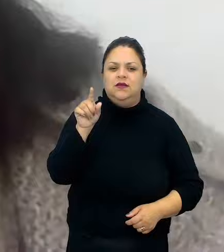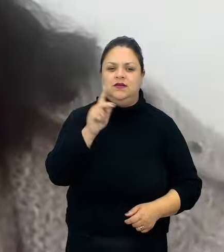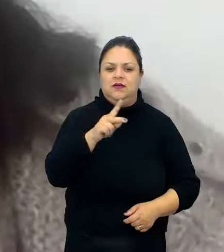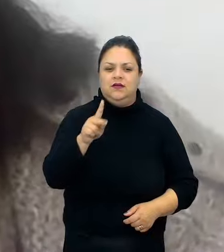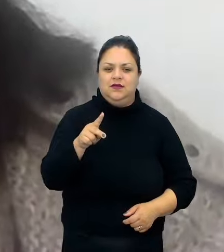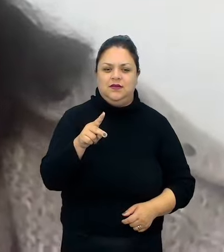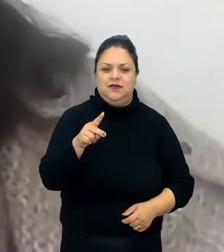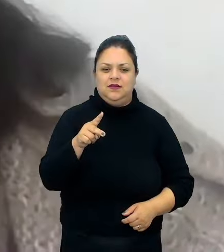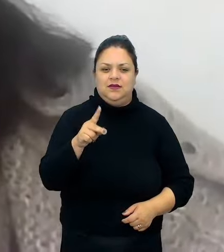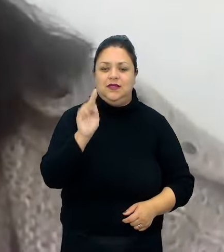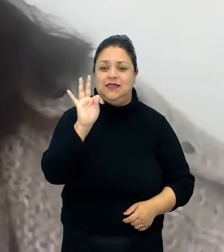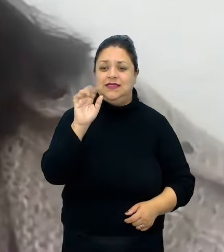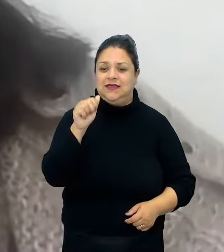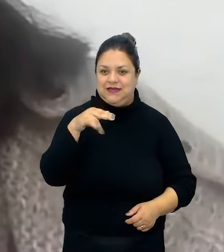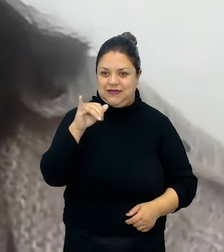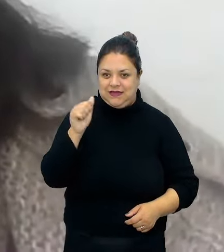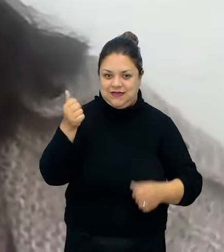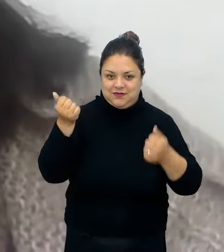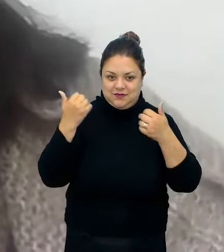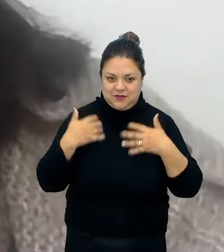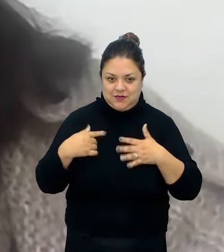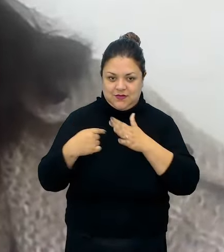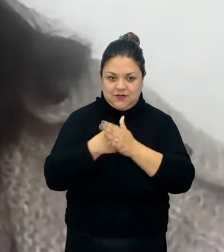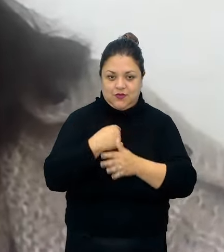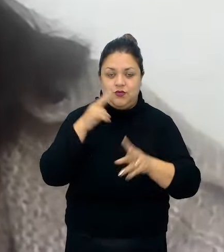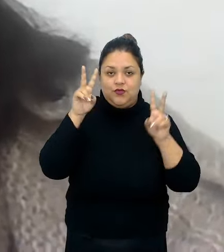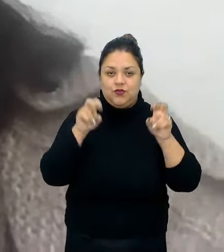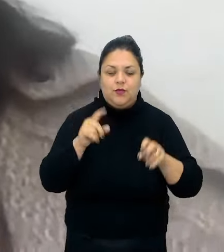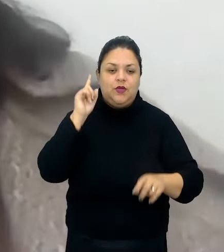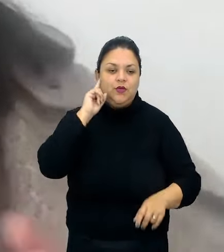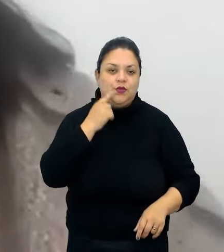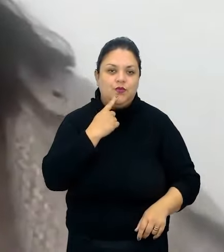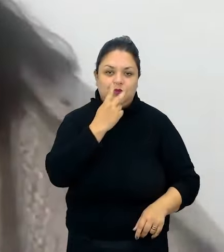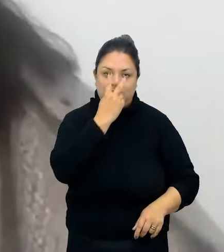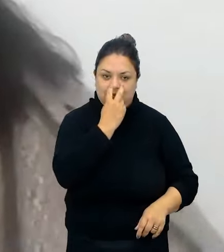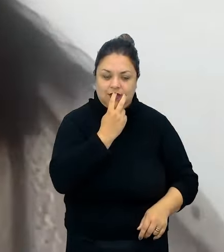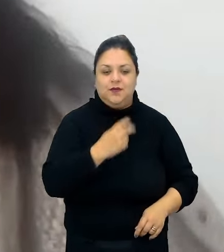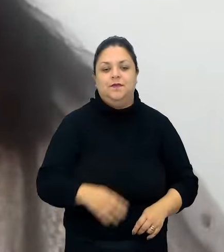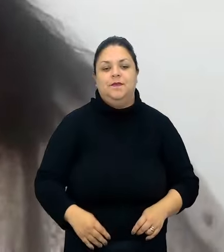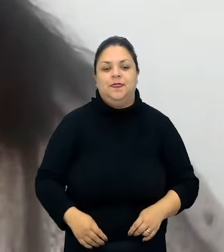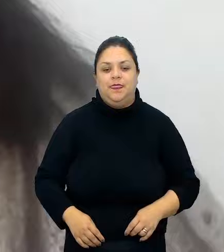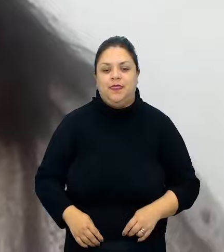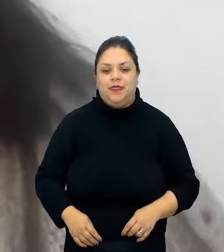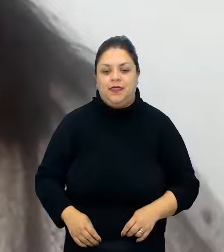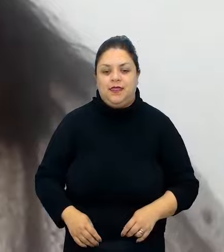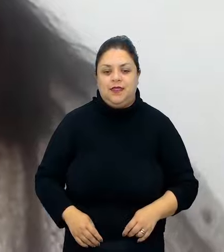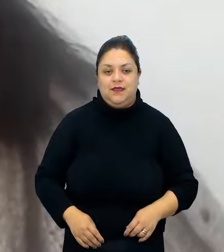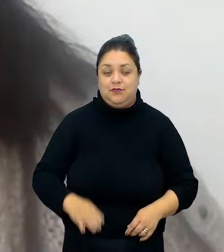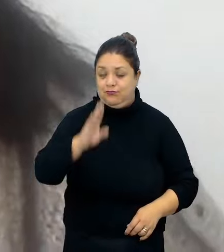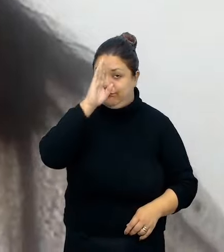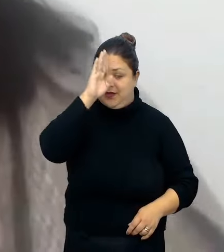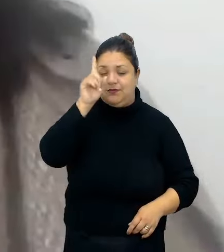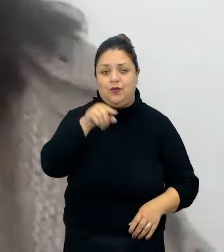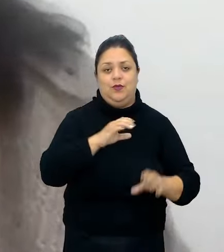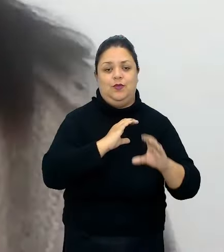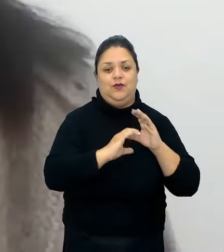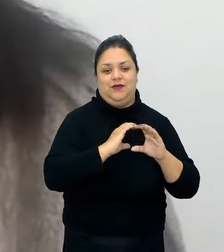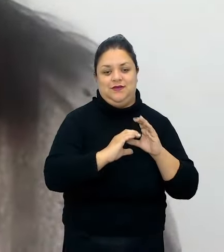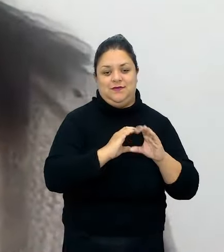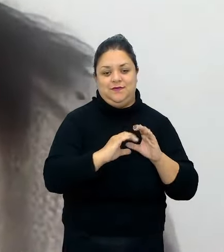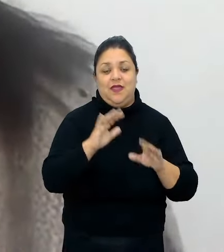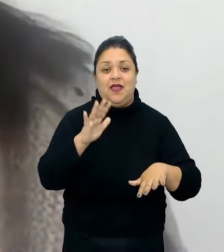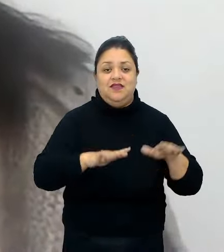minha amiga Tânia passou, né, que na questão da deficiência auditiva, é principalmente na comunicação. Então, às vezes,